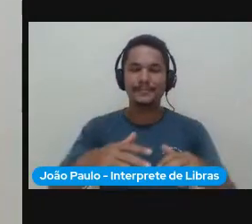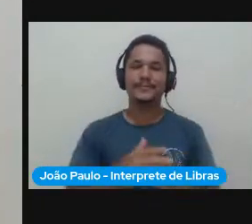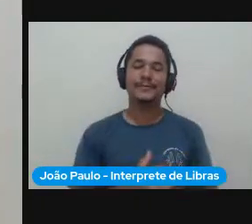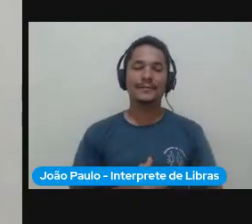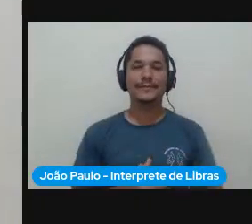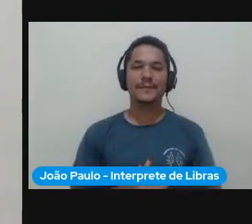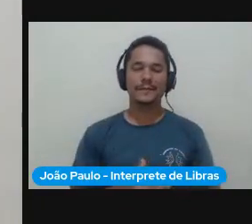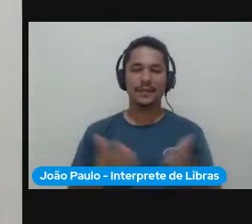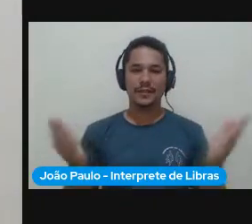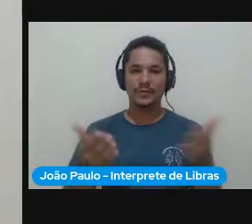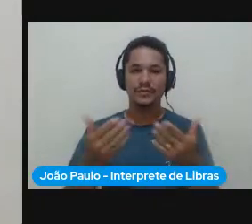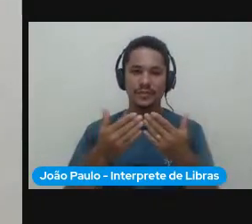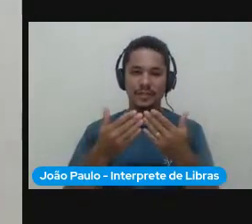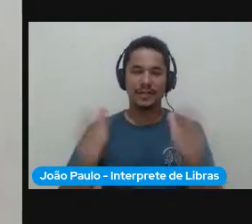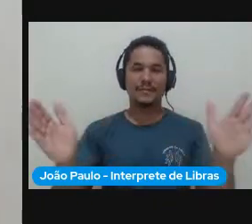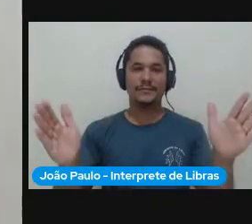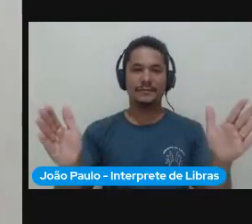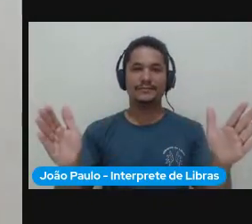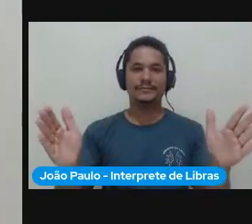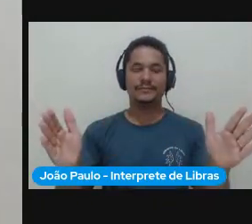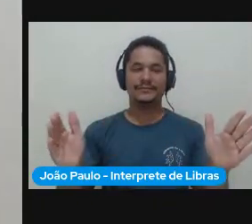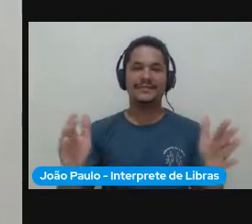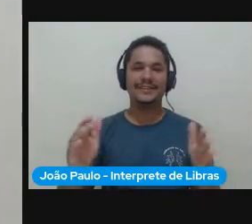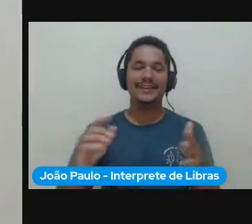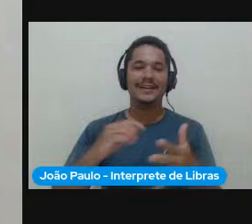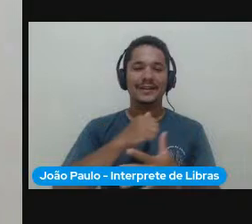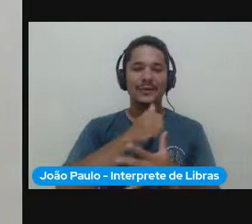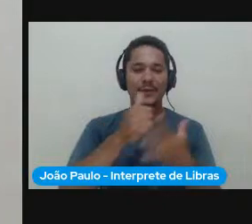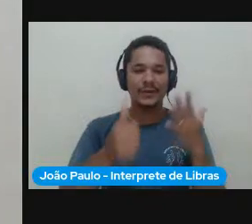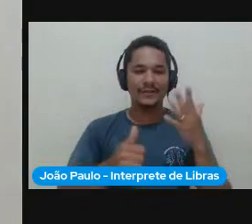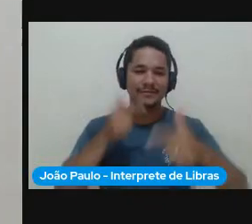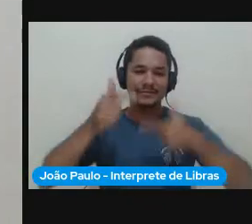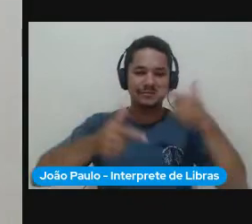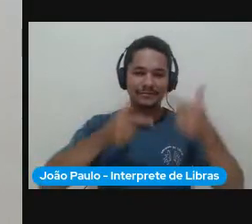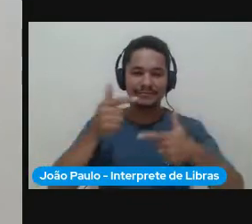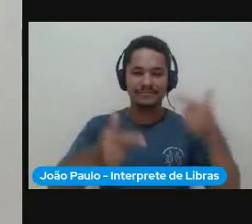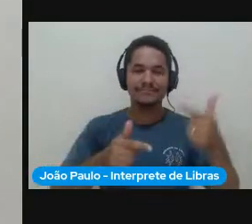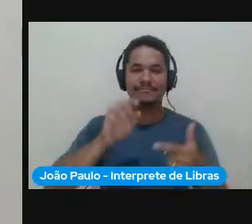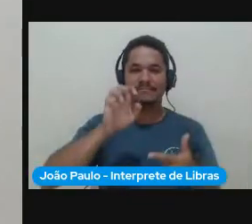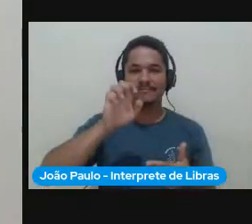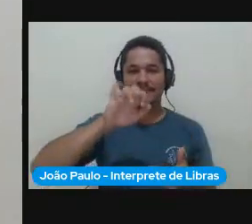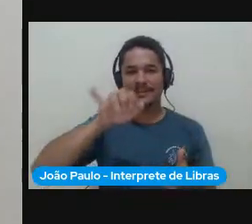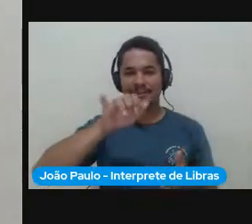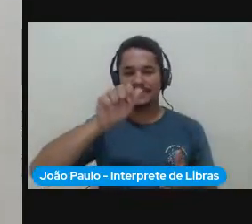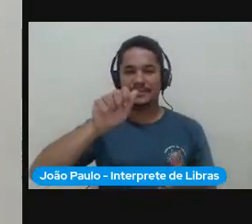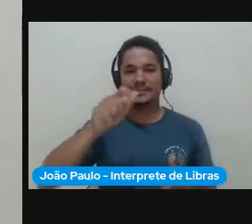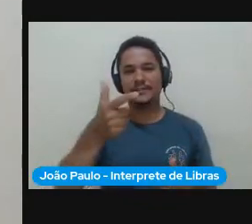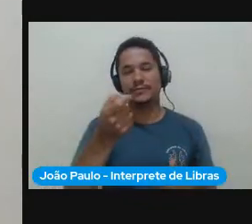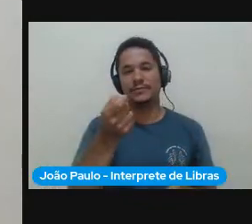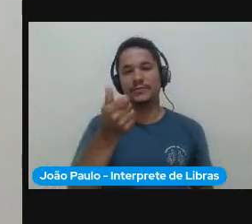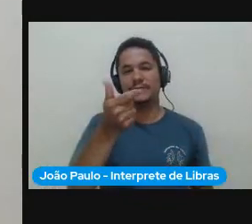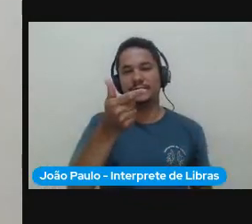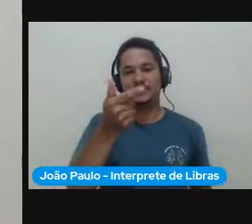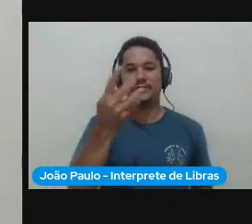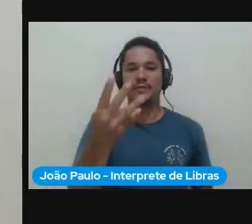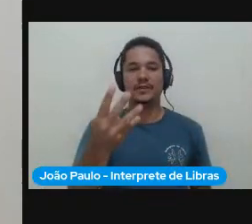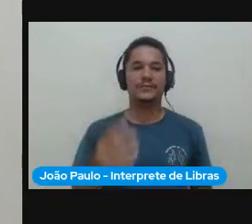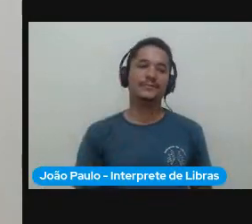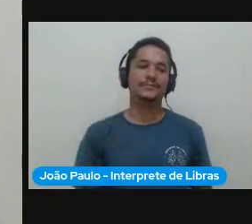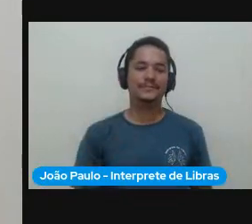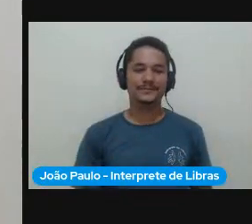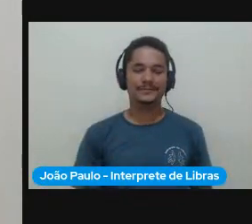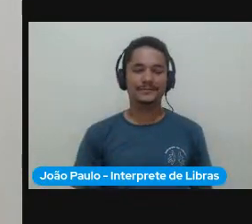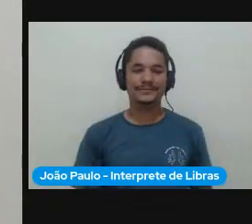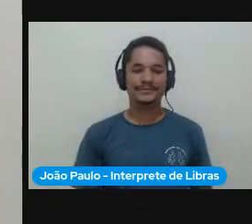é a abertura do nosso Qualifica EJA 2024. Então, boa noite a todos os estudantes, todo mundo que